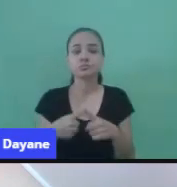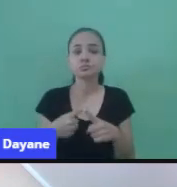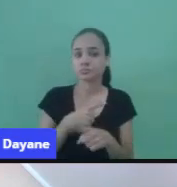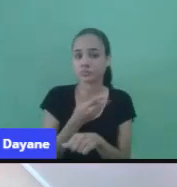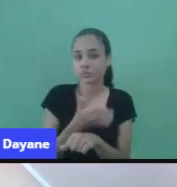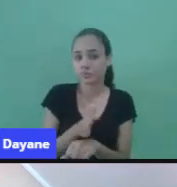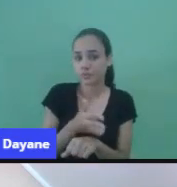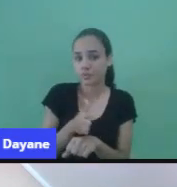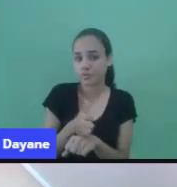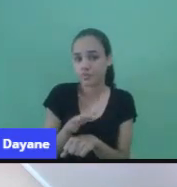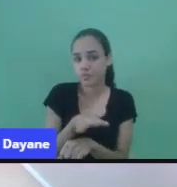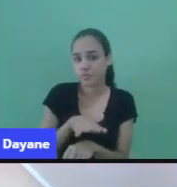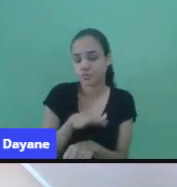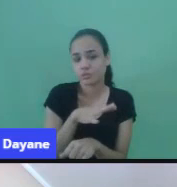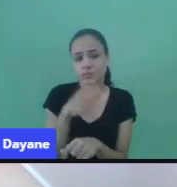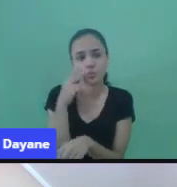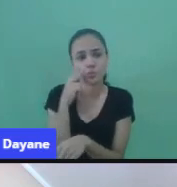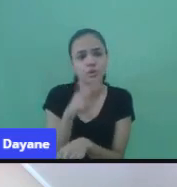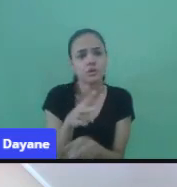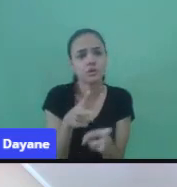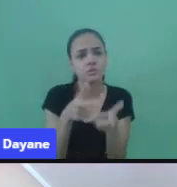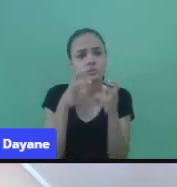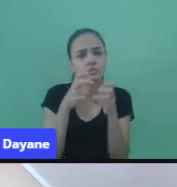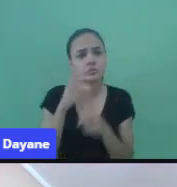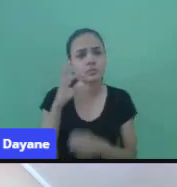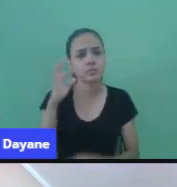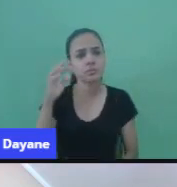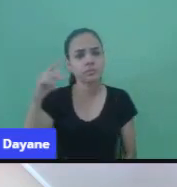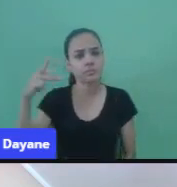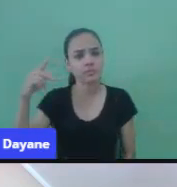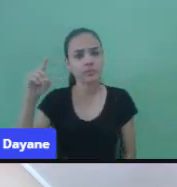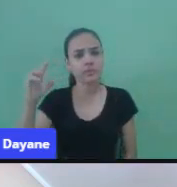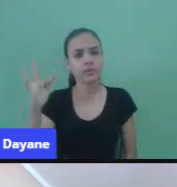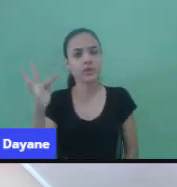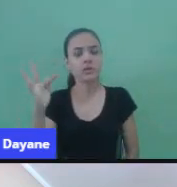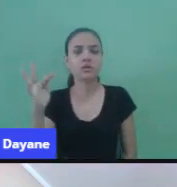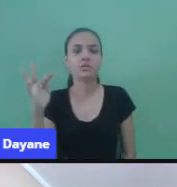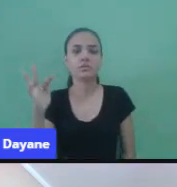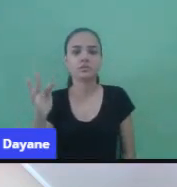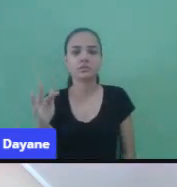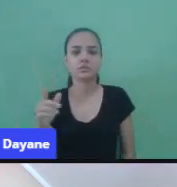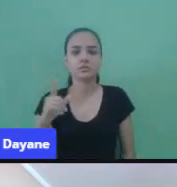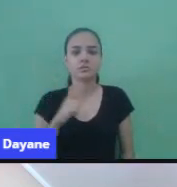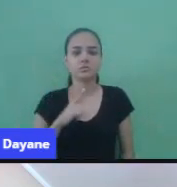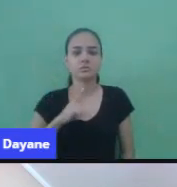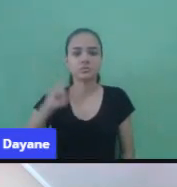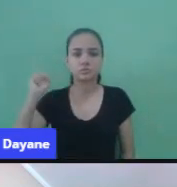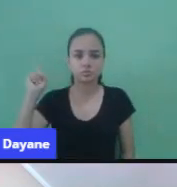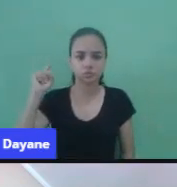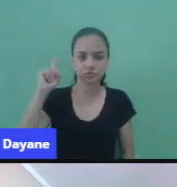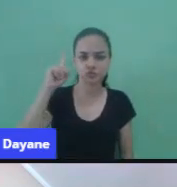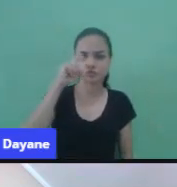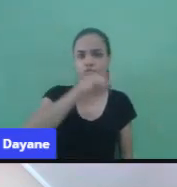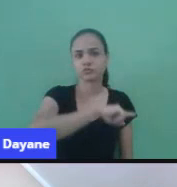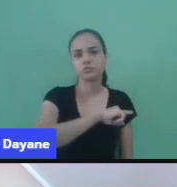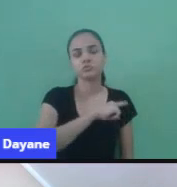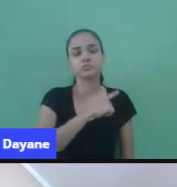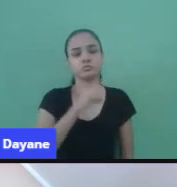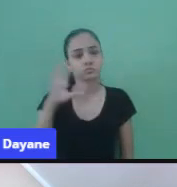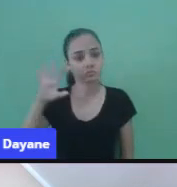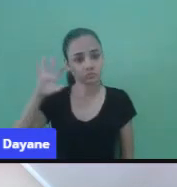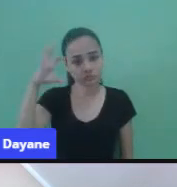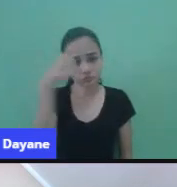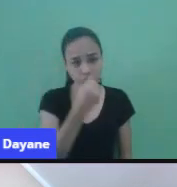PDF, olhando ali o passo a passo, às vezes tem uma dificuldade. A gente achou interessante trazer, então, ela nessa versão em